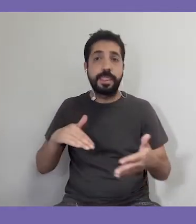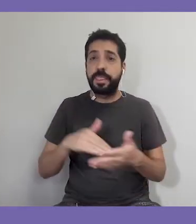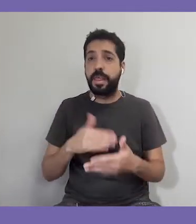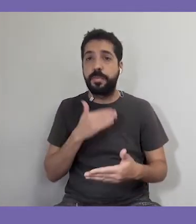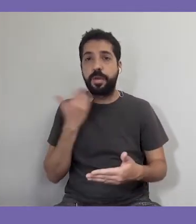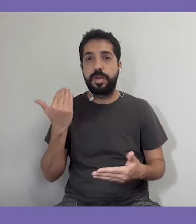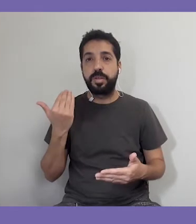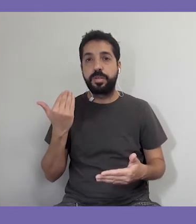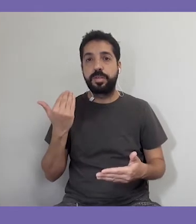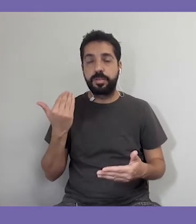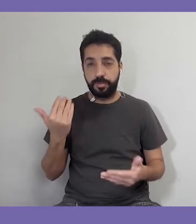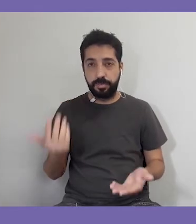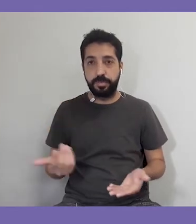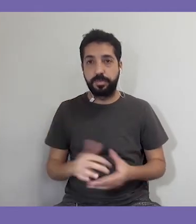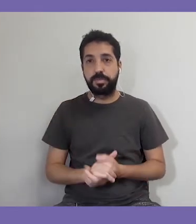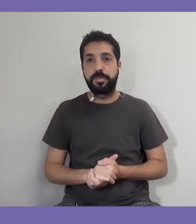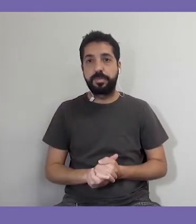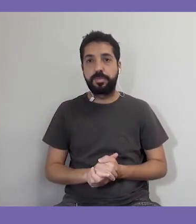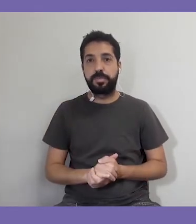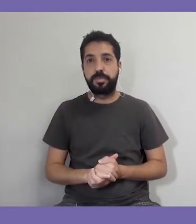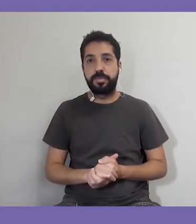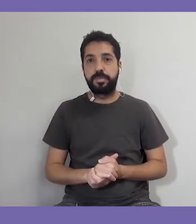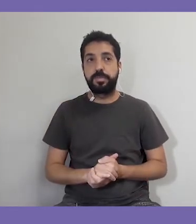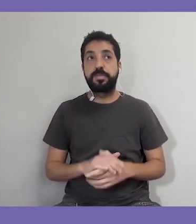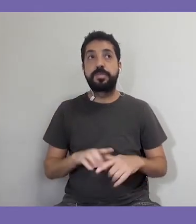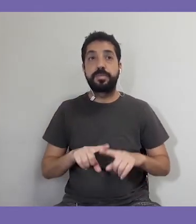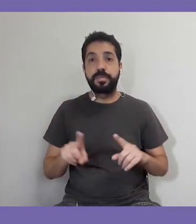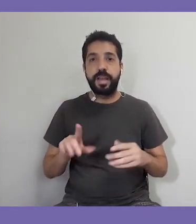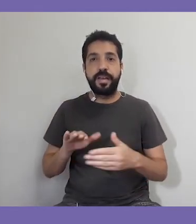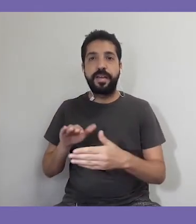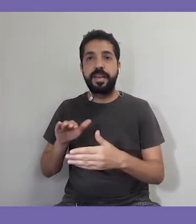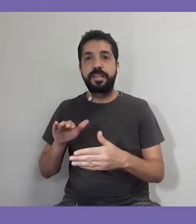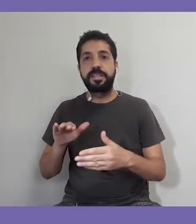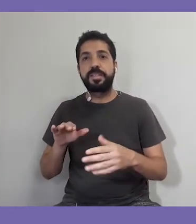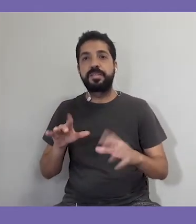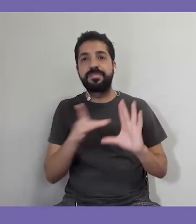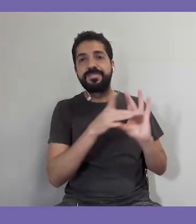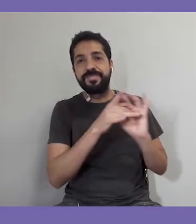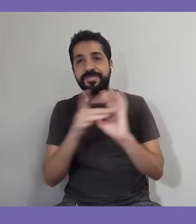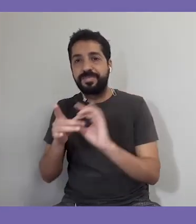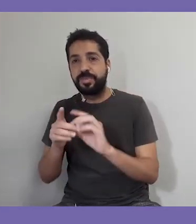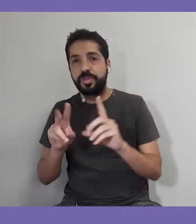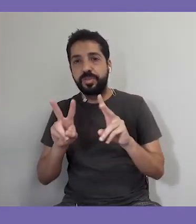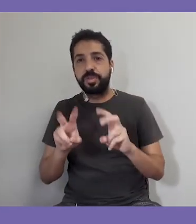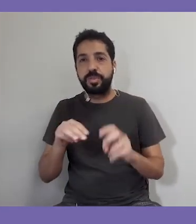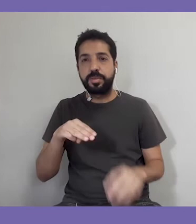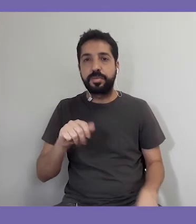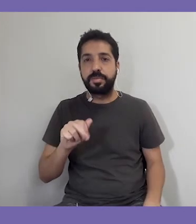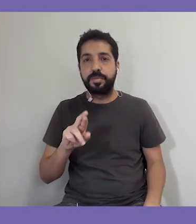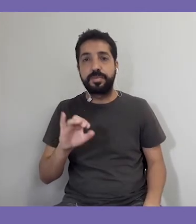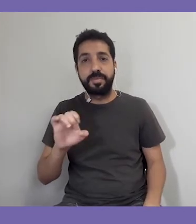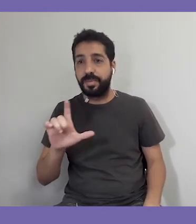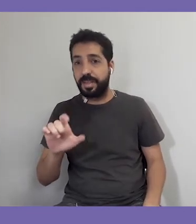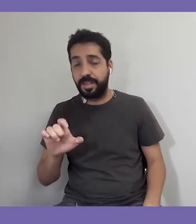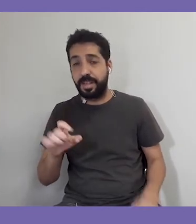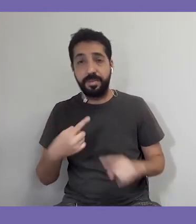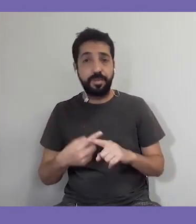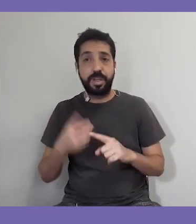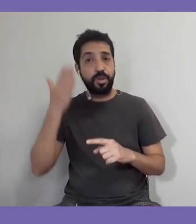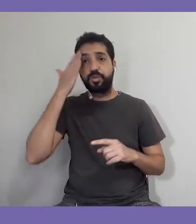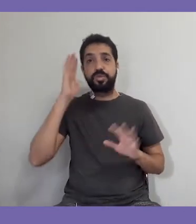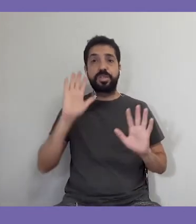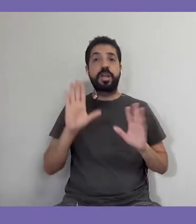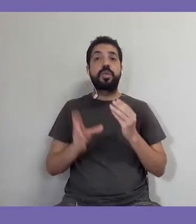morte ali. E aí, no fim, a gente não contextualiza muito Marielle, porque a gente até agora a gente não sabe o